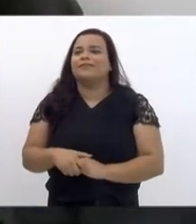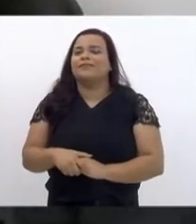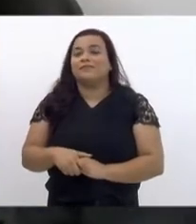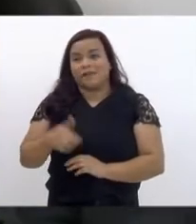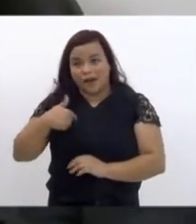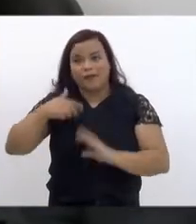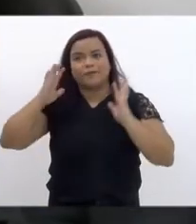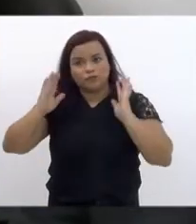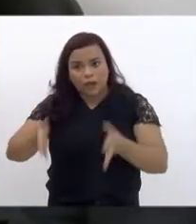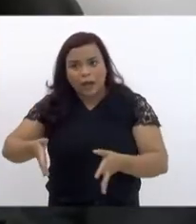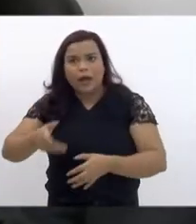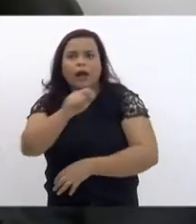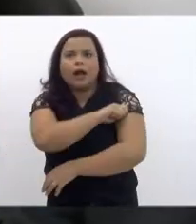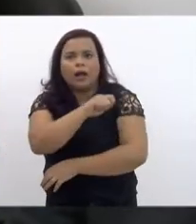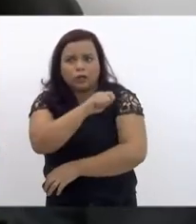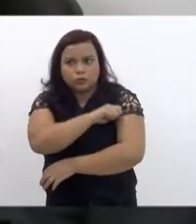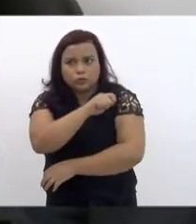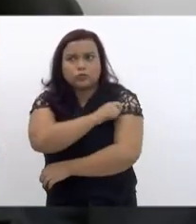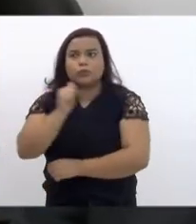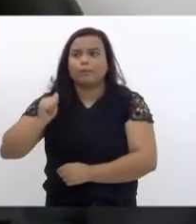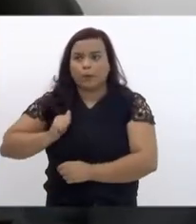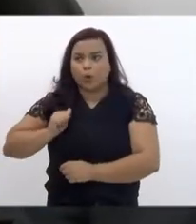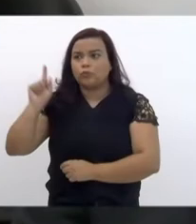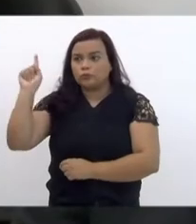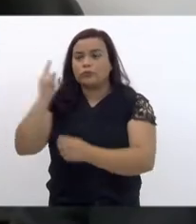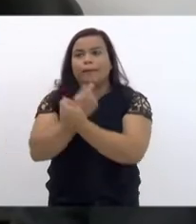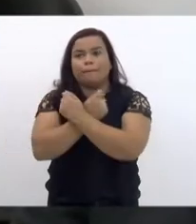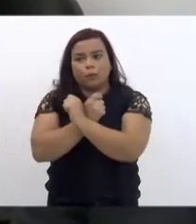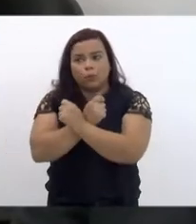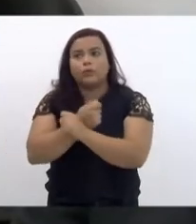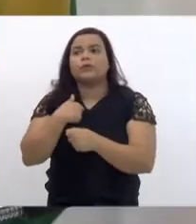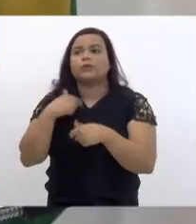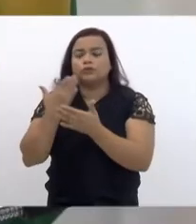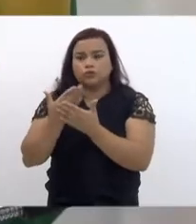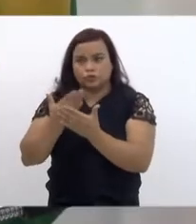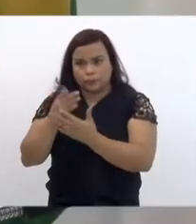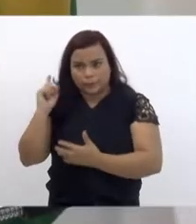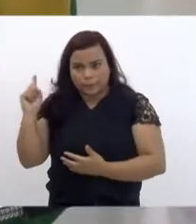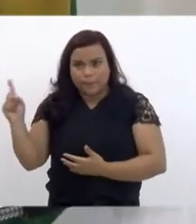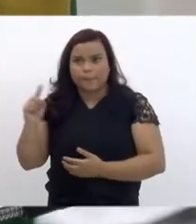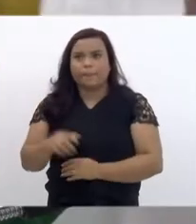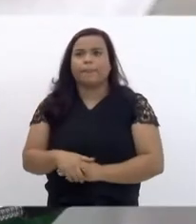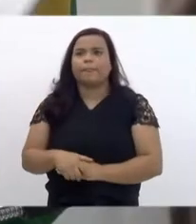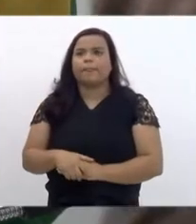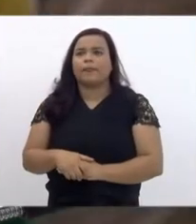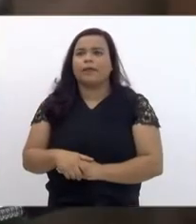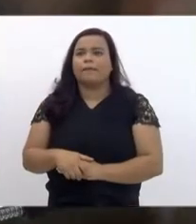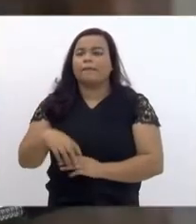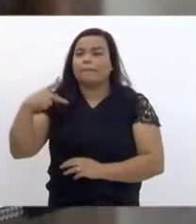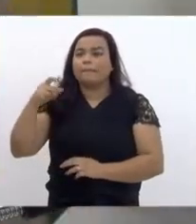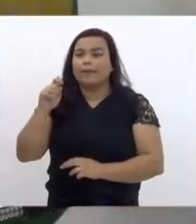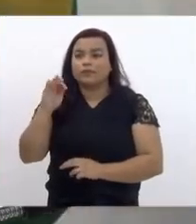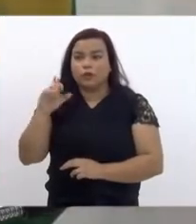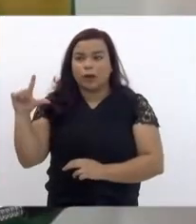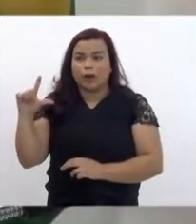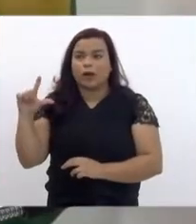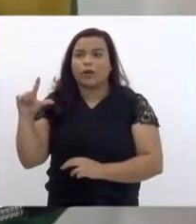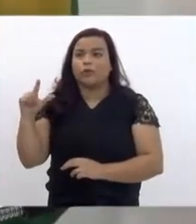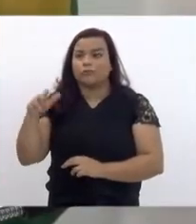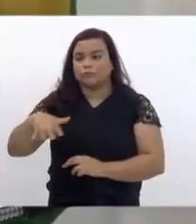aluno bolsista da PUC, do Centro Acadêmico, da Pastoral Universitária da PUC.